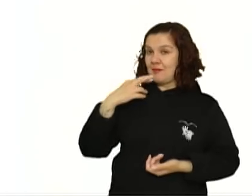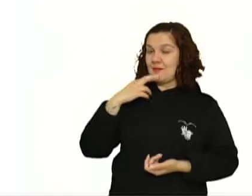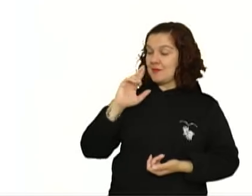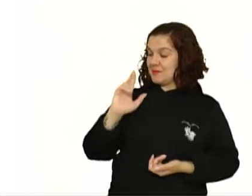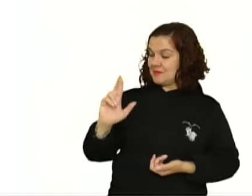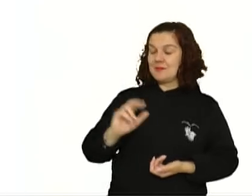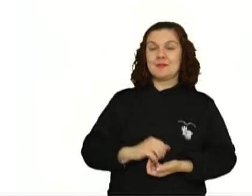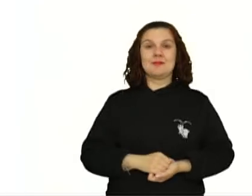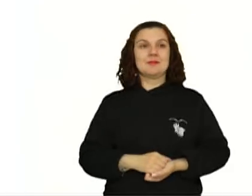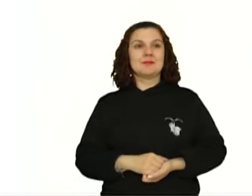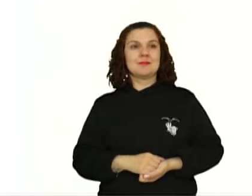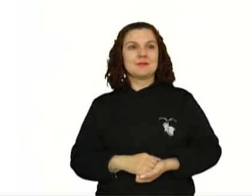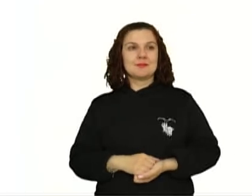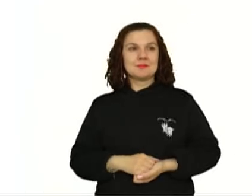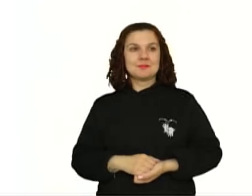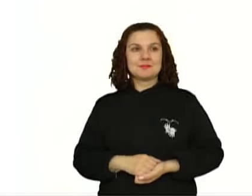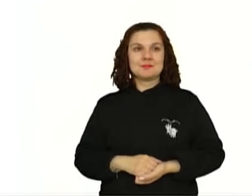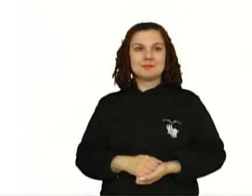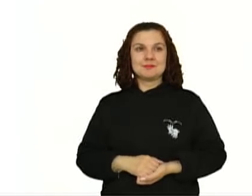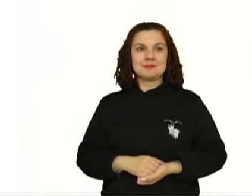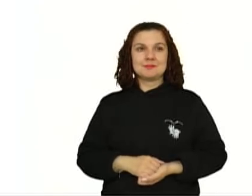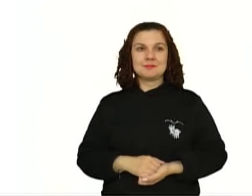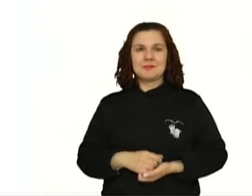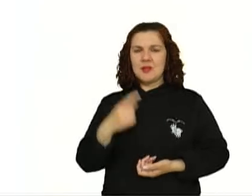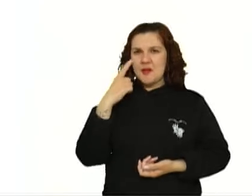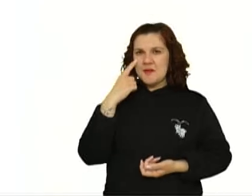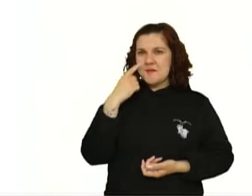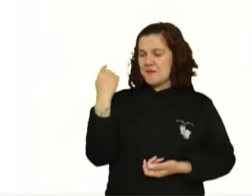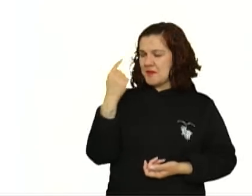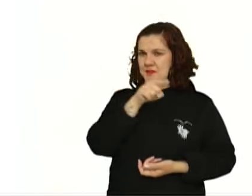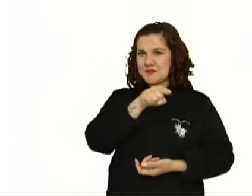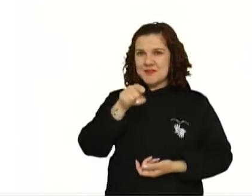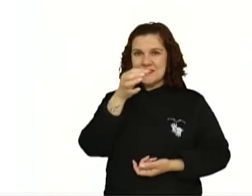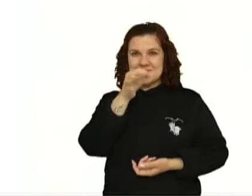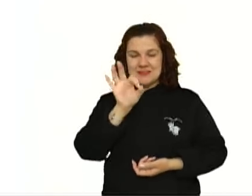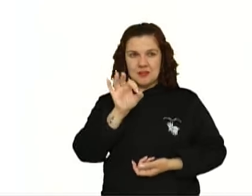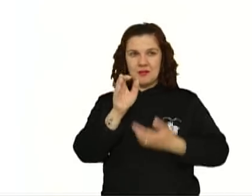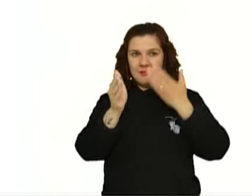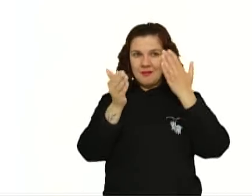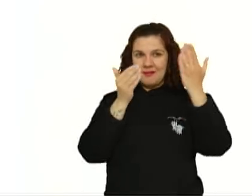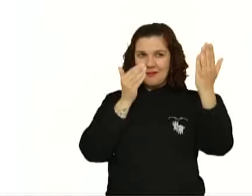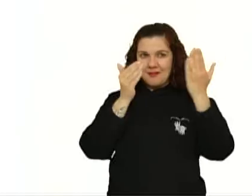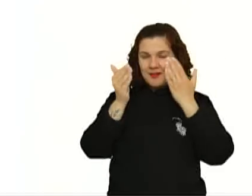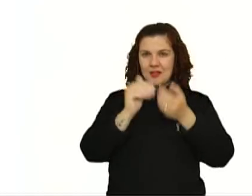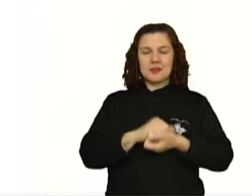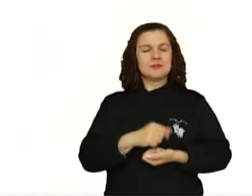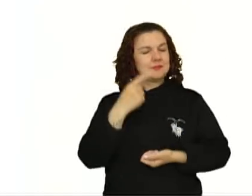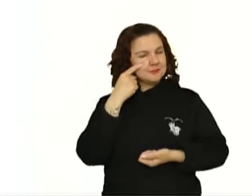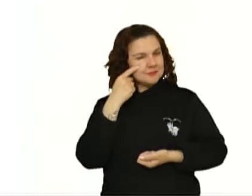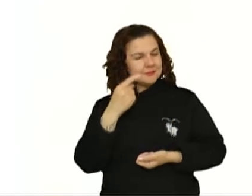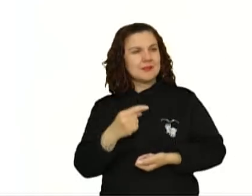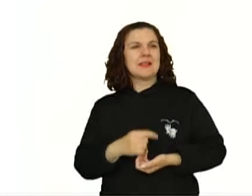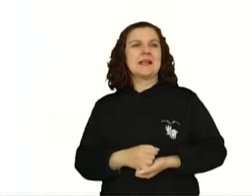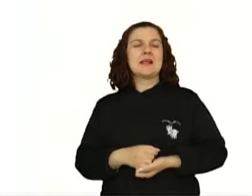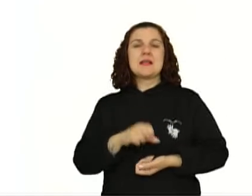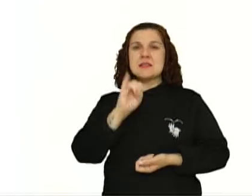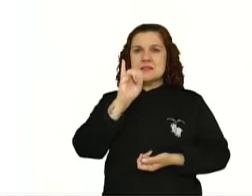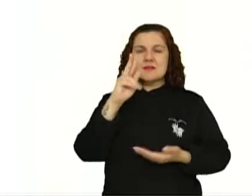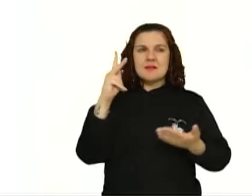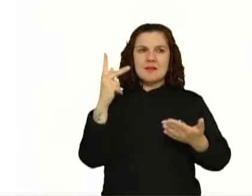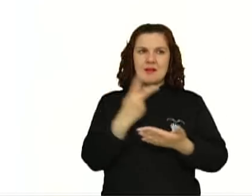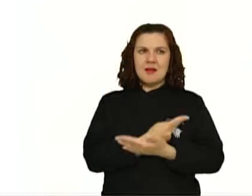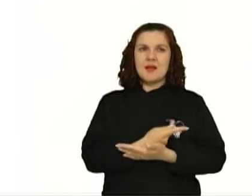aqui está a nossa respostazinha. Vejam de vocês, analisem, dá uma olhada. Se